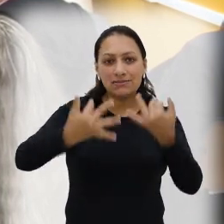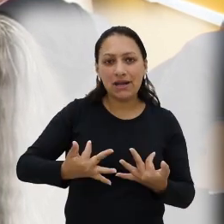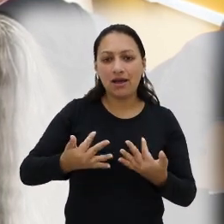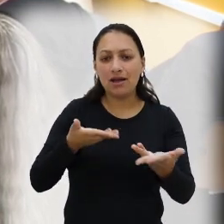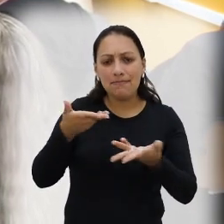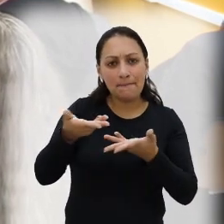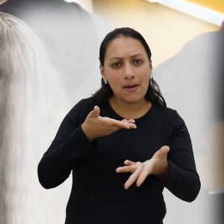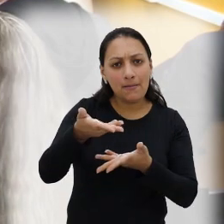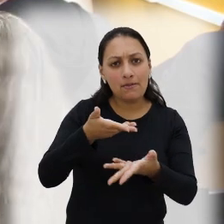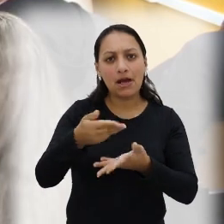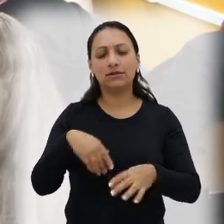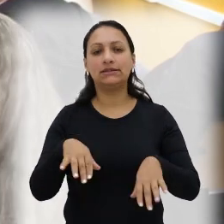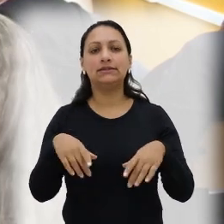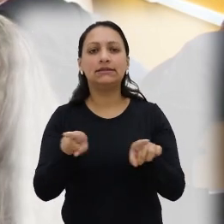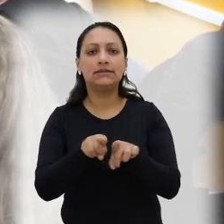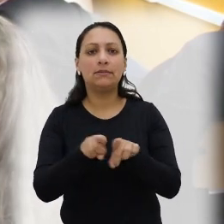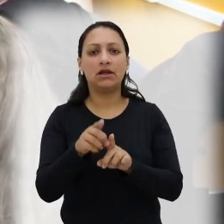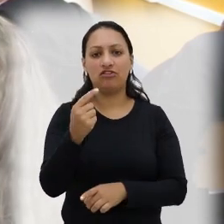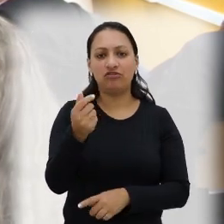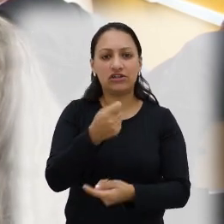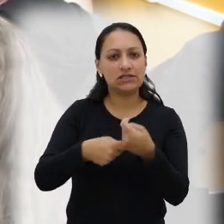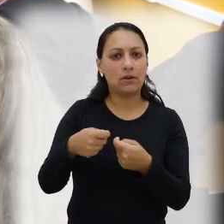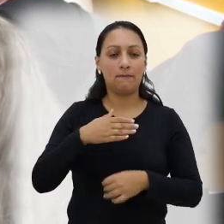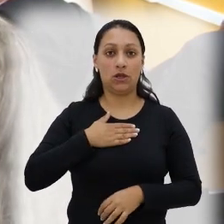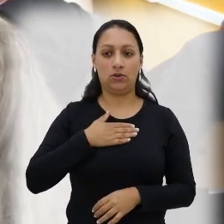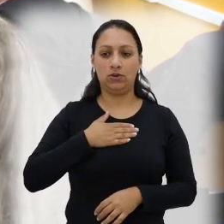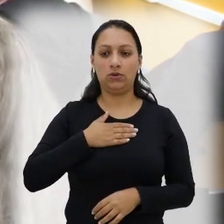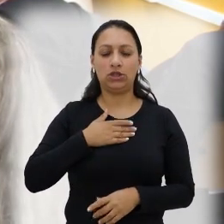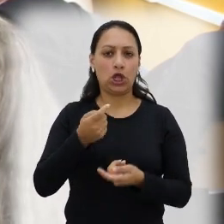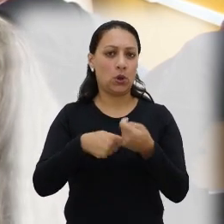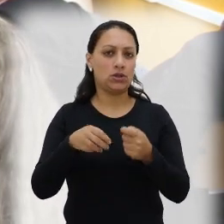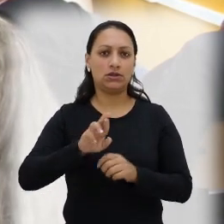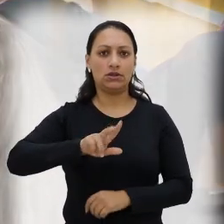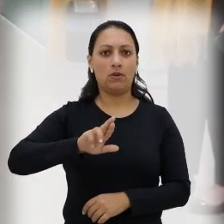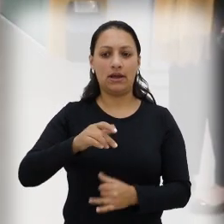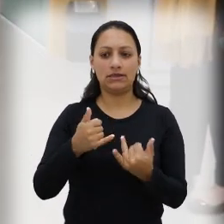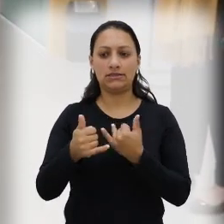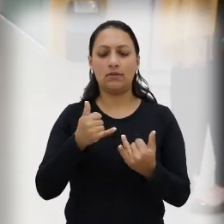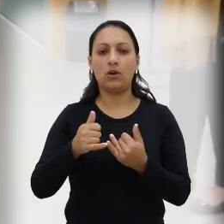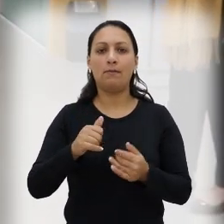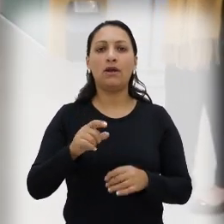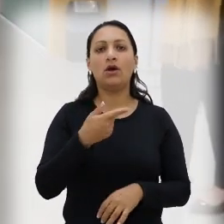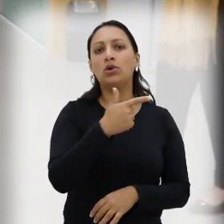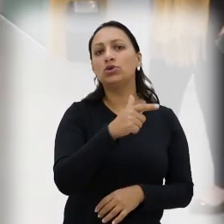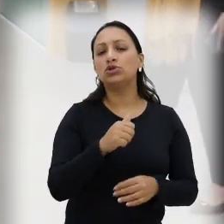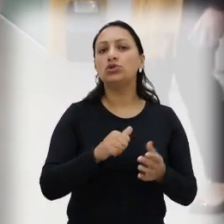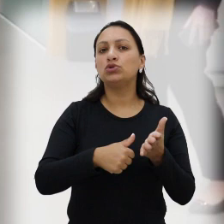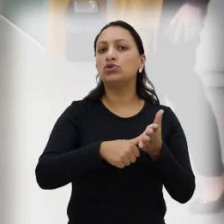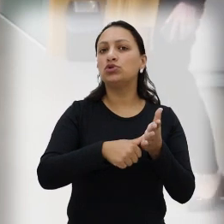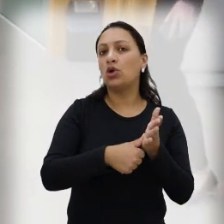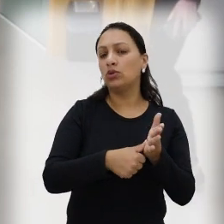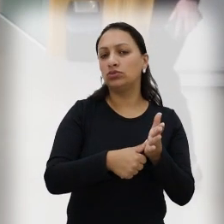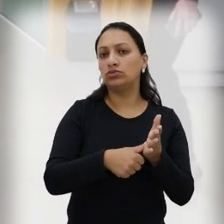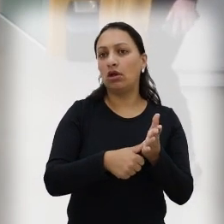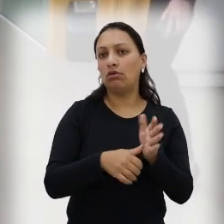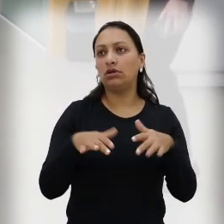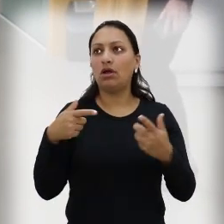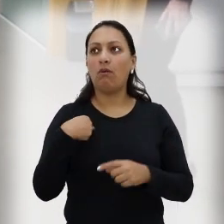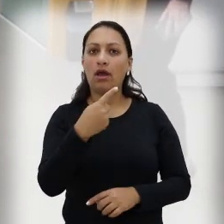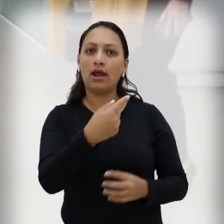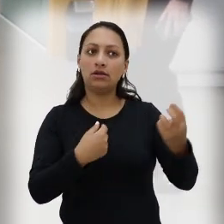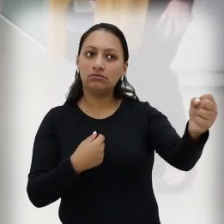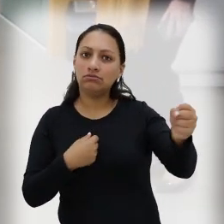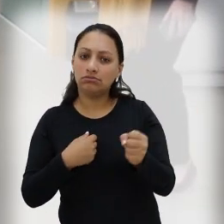daí assim, por exemplo, financeiro não é meu negócio, graças a Deus. Aí é meu sócio. Não tem problema, Aí traz o ele que sócio. vai falar lá Sim. as dor dele, né? Tá não bom.